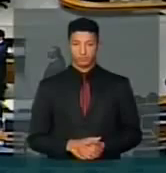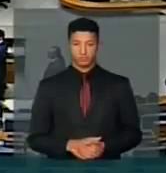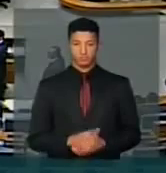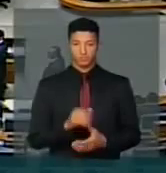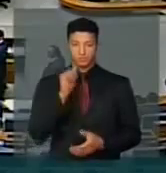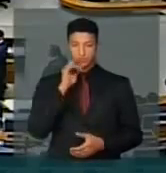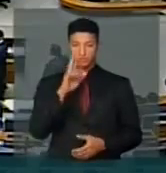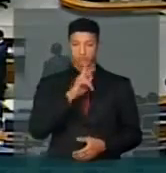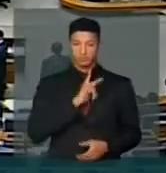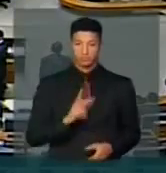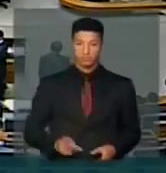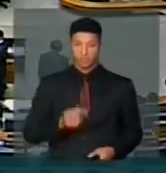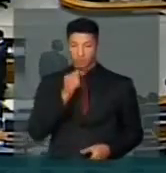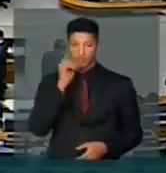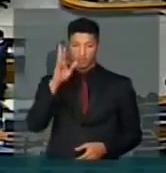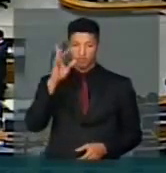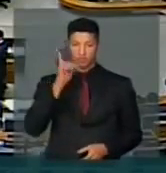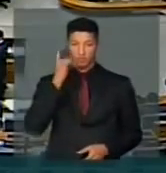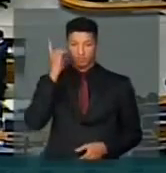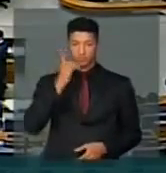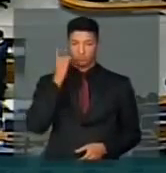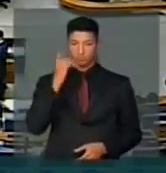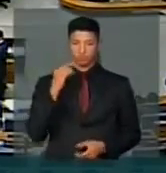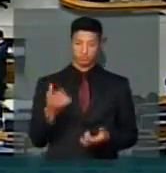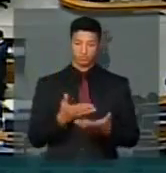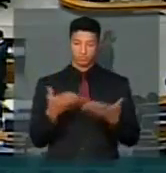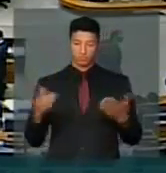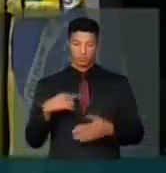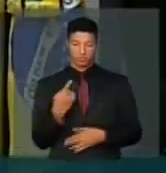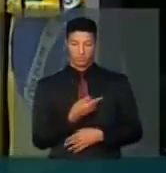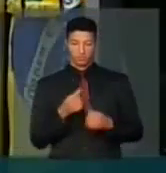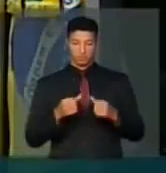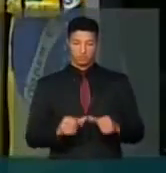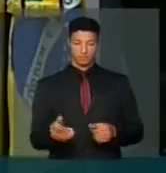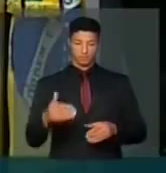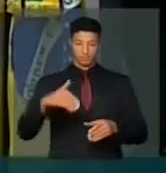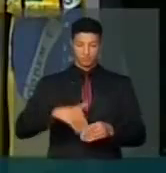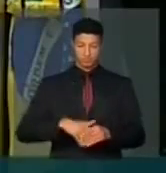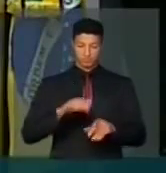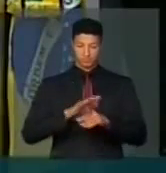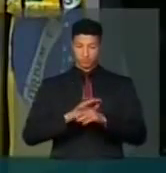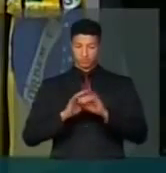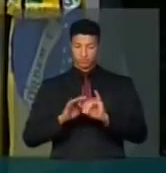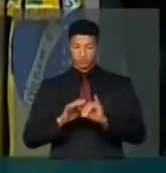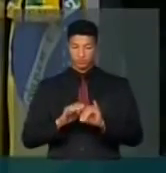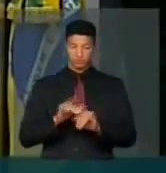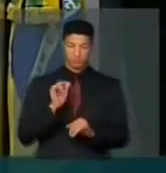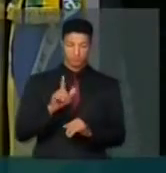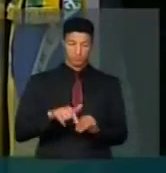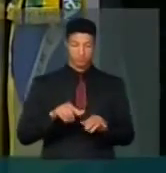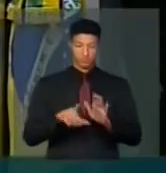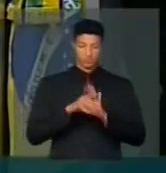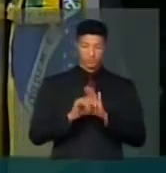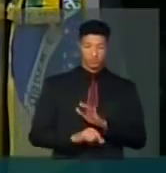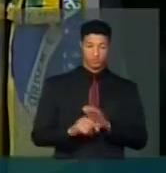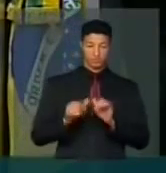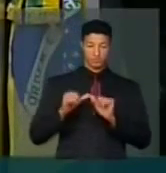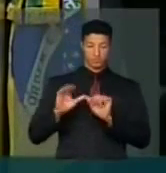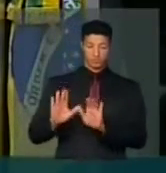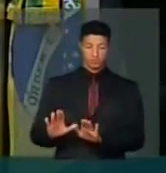Senhor presidente, senhoras e senhores deputados, nós estamos votando uma lei que é uma lei de Estado.